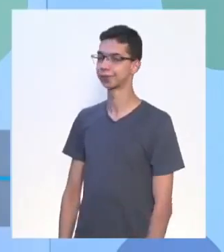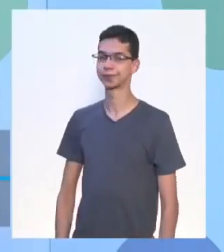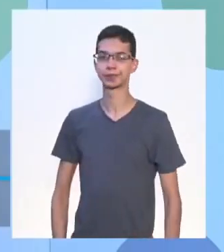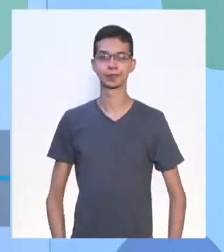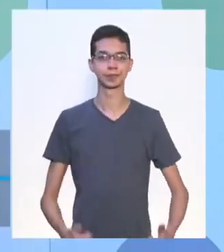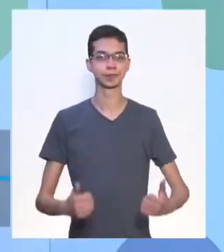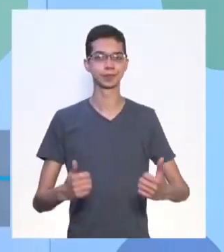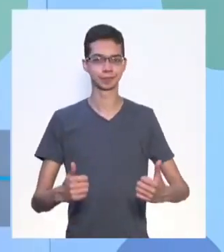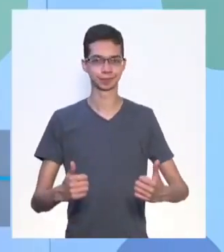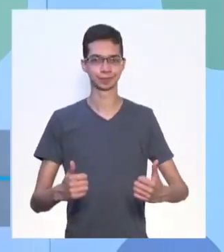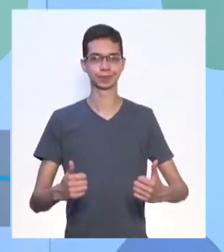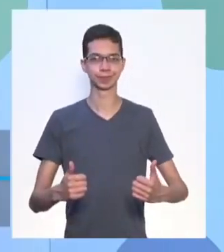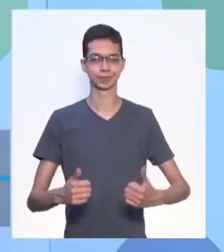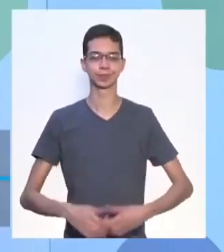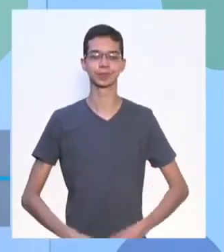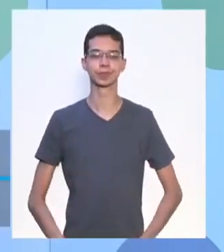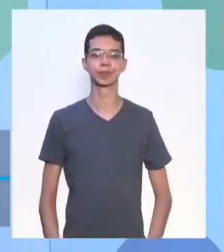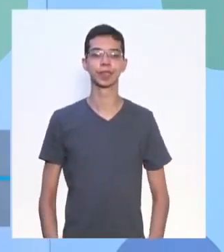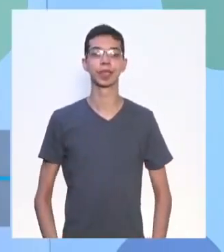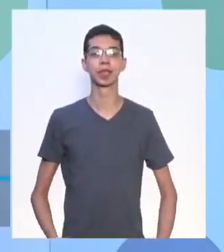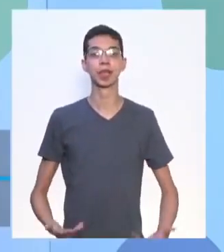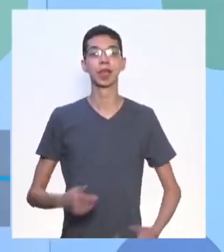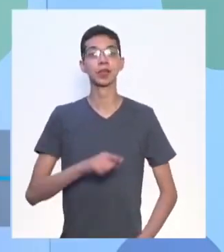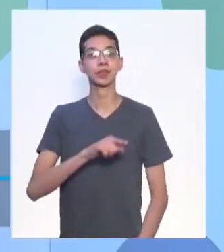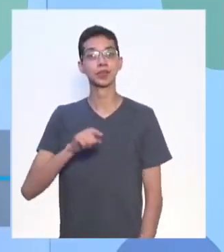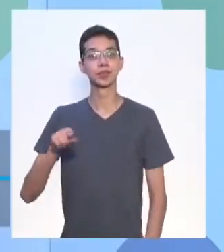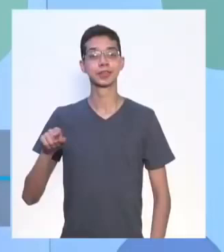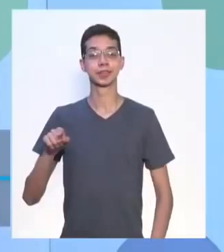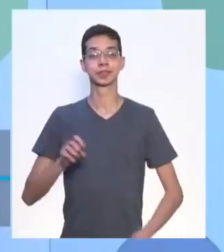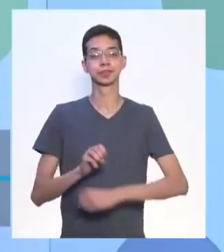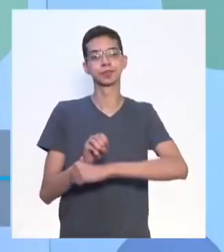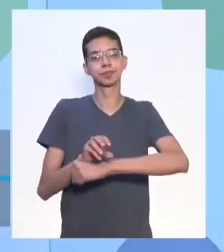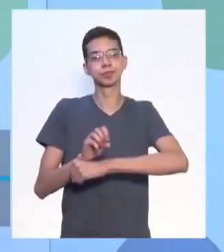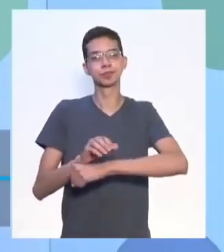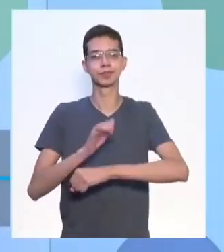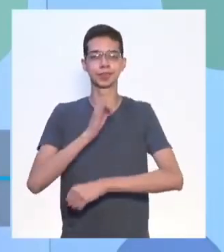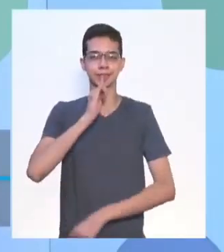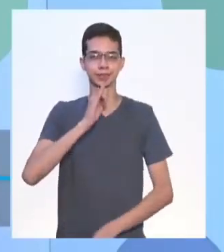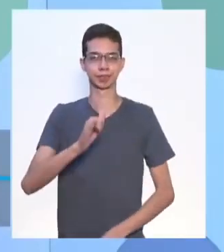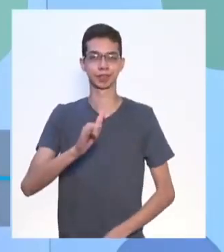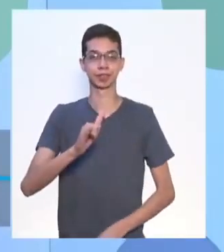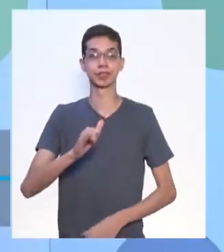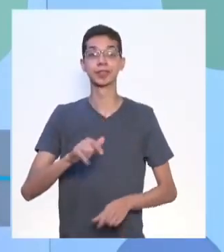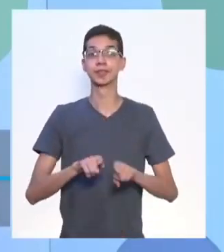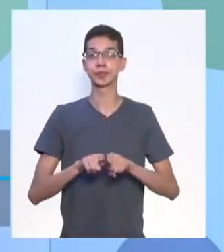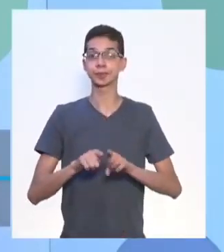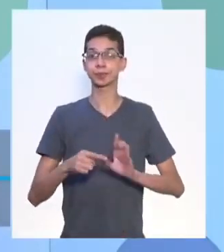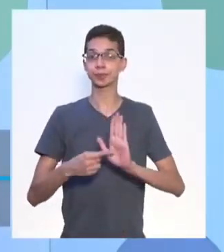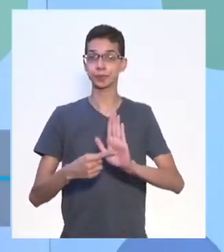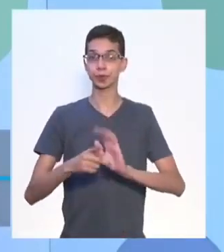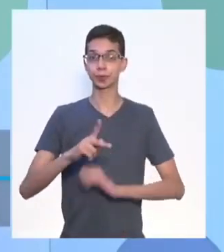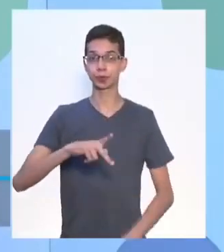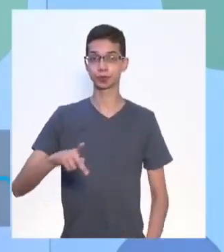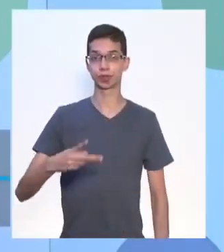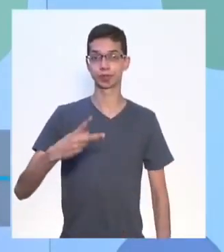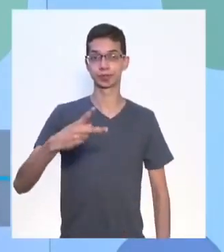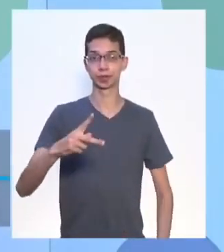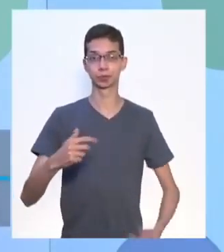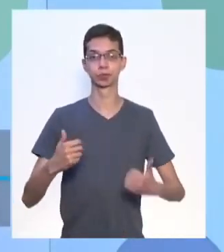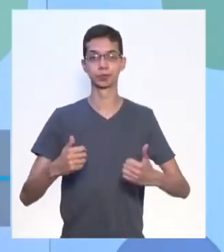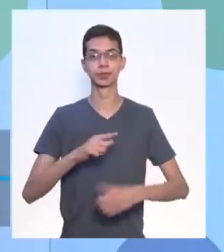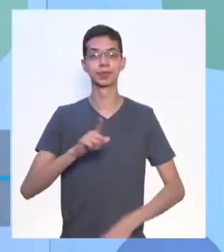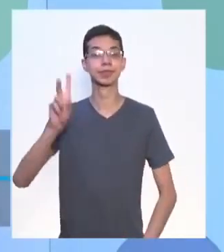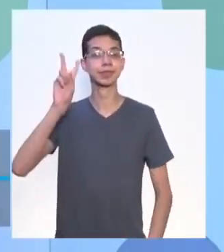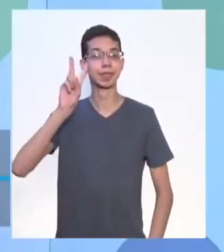_AF, que são os anos finais. Coloca lá, manda um recadinho e a gente vai ver, mas mostra para o seu professor também, tá? Lembrando que os exercícios da